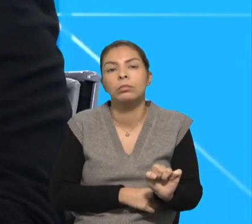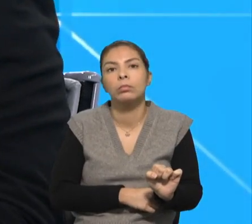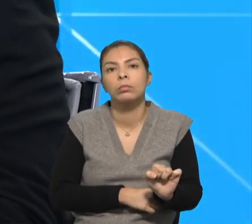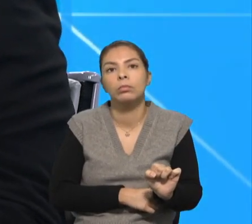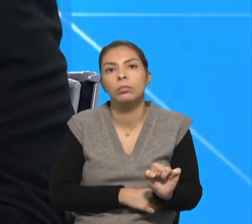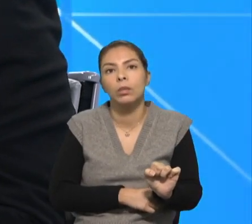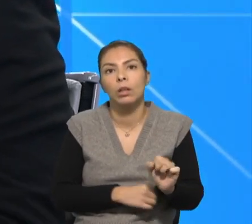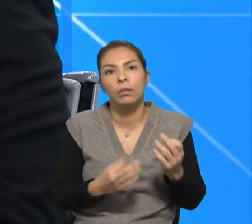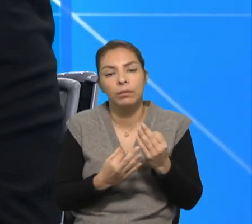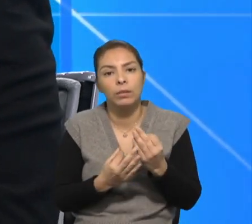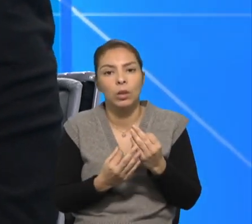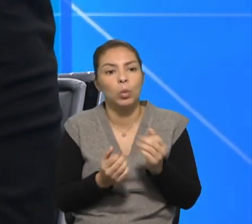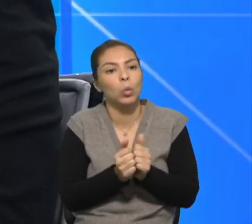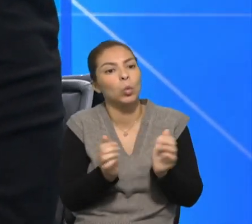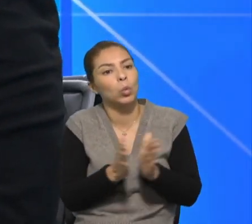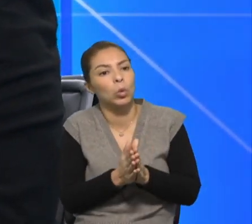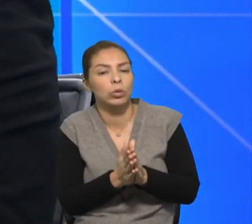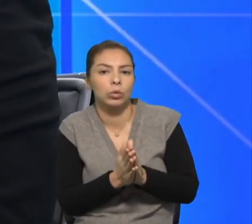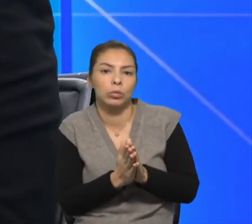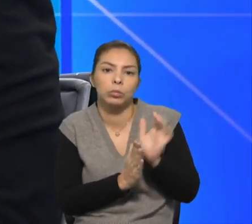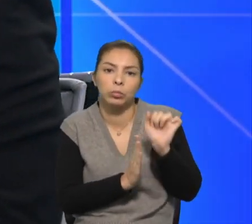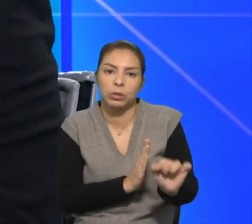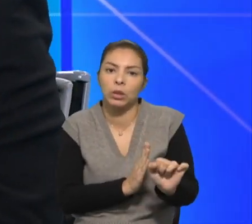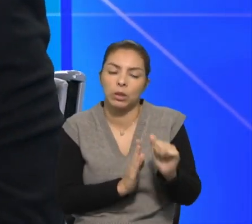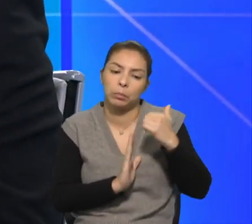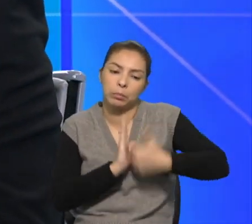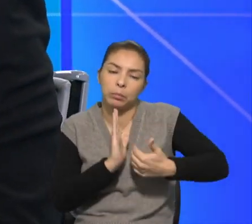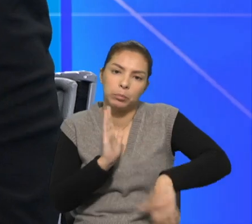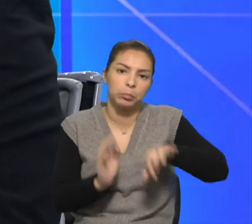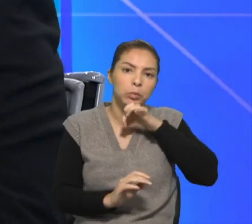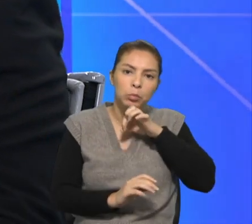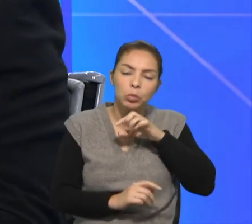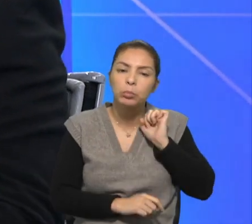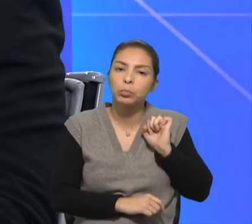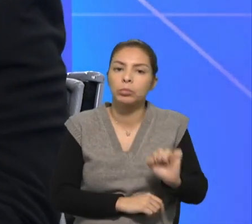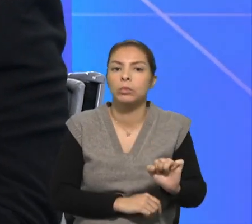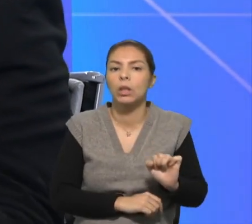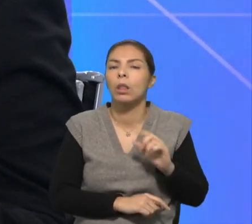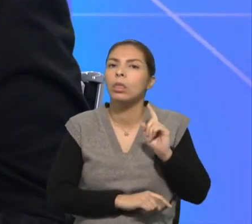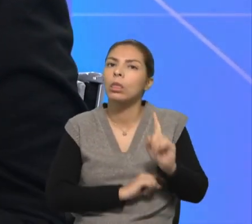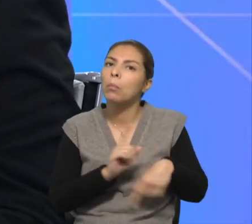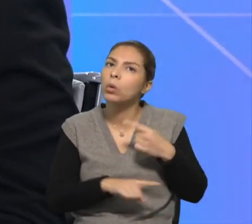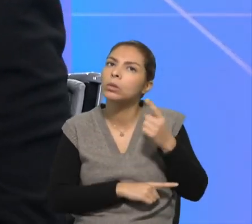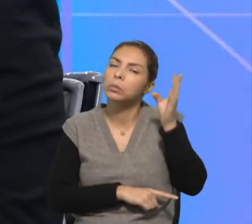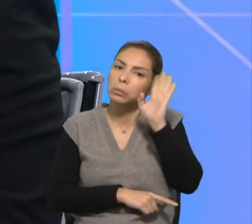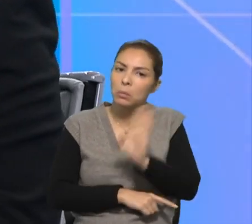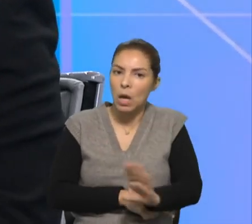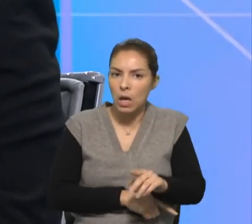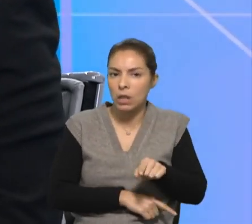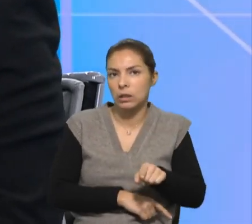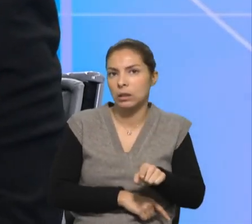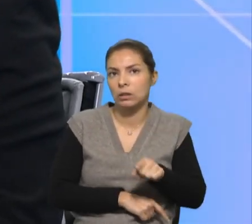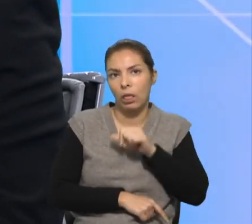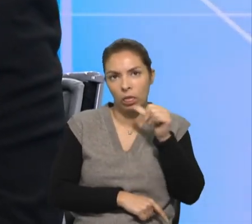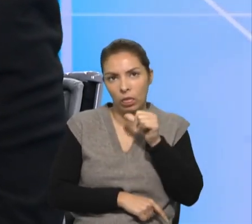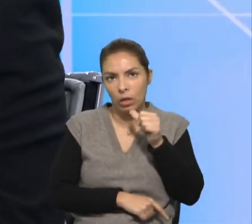um bocadinho todo este caminho nas dioceses, com os seus bispos, naturalmente, e que depois seja replicado depois em todos os organismos da diocese.